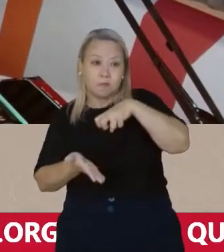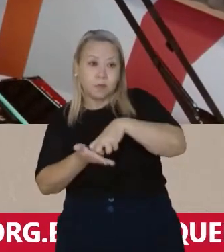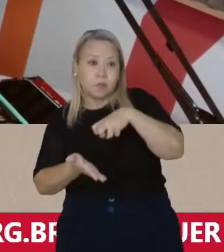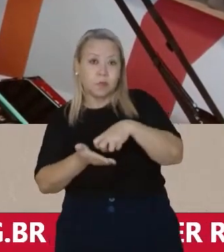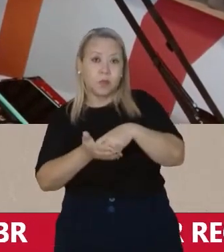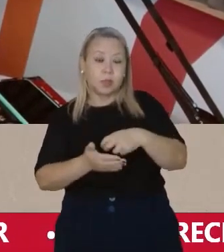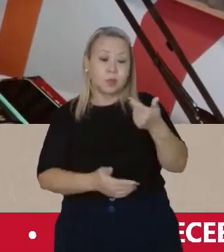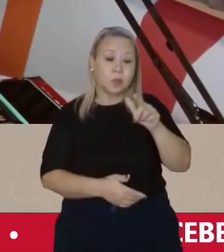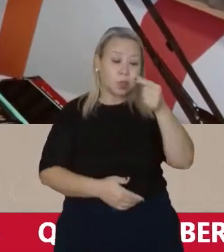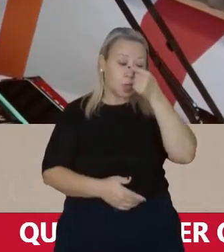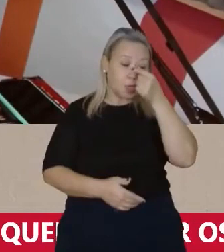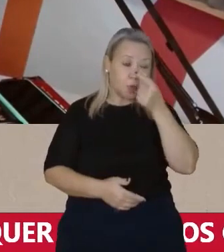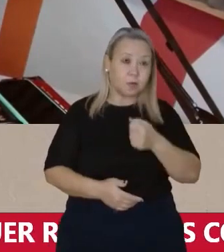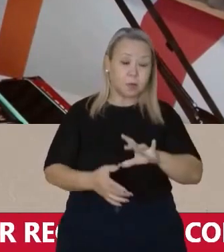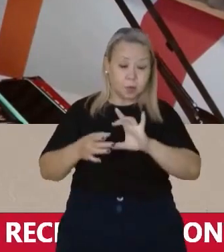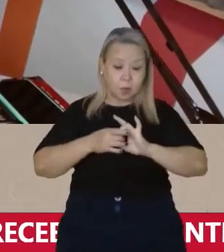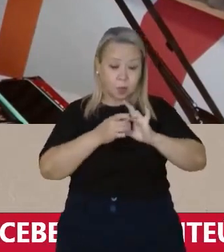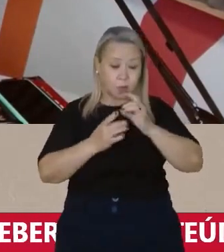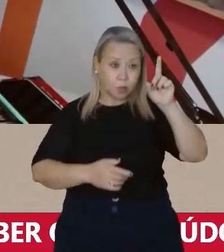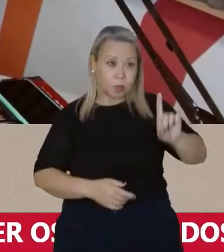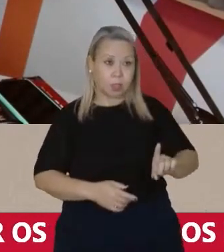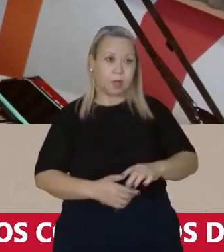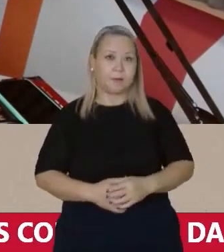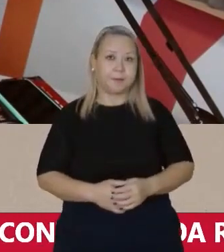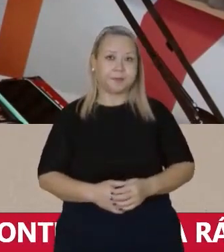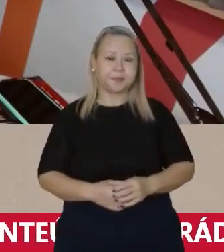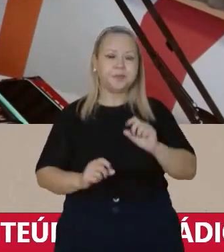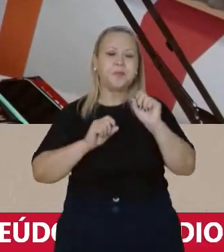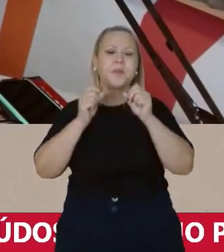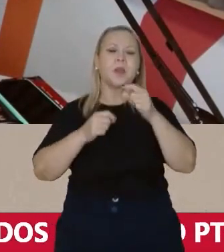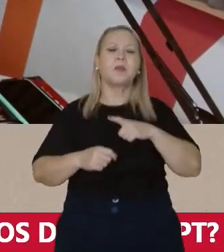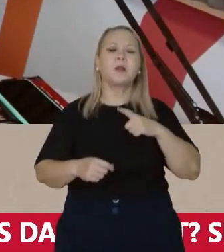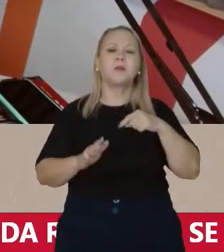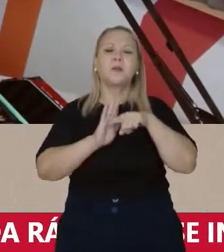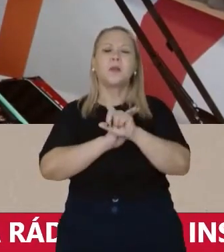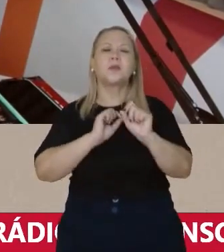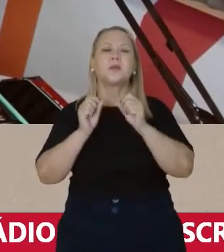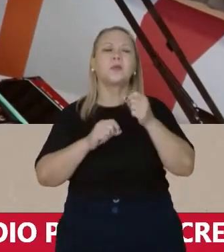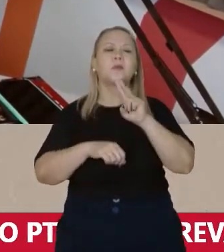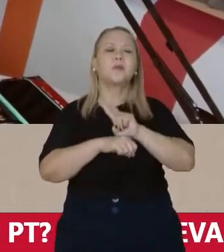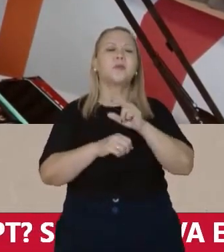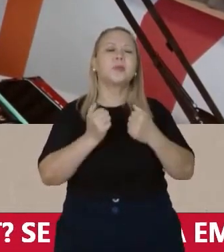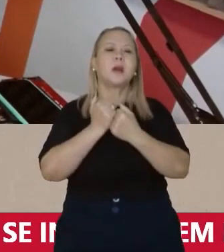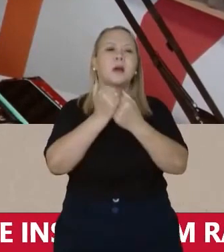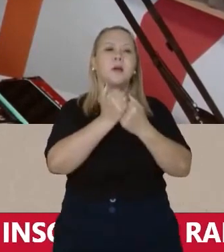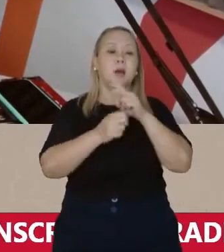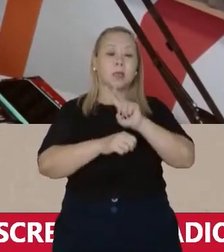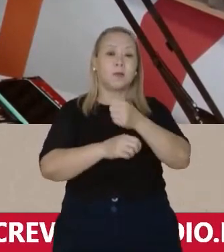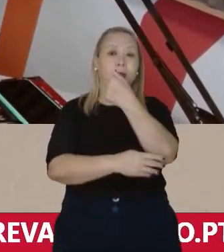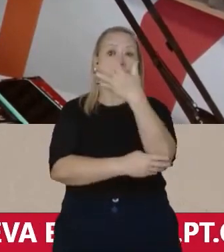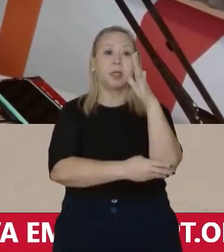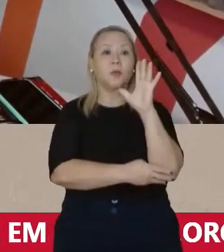estão abraçadas com a extrema-direita. Então, o que nós temos que fazer a pergunta é o seguinte: você é a favor da defesa da